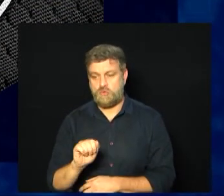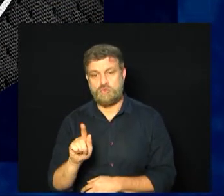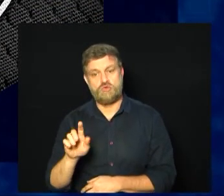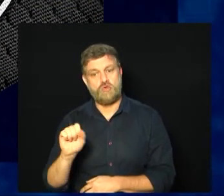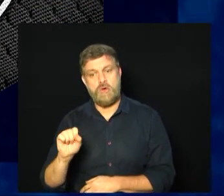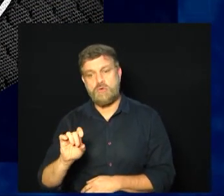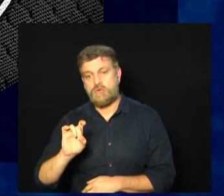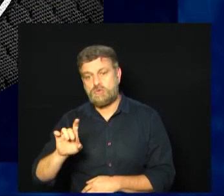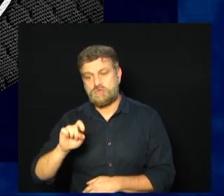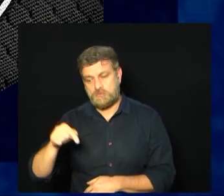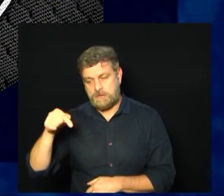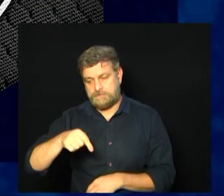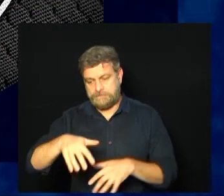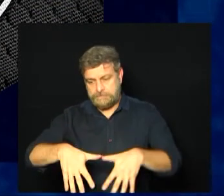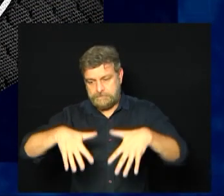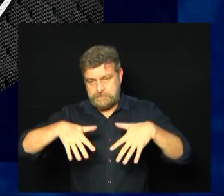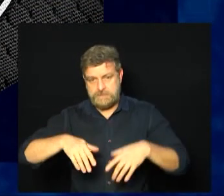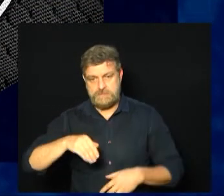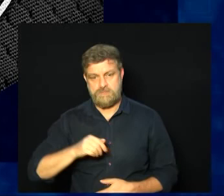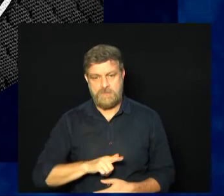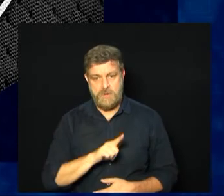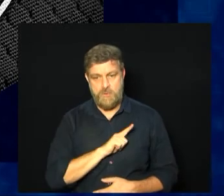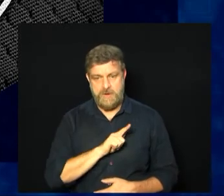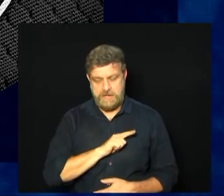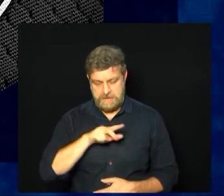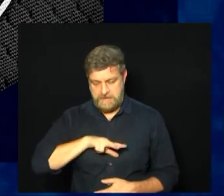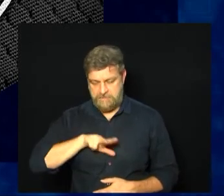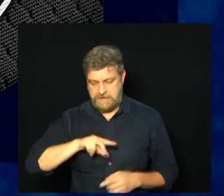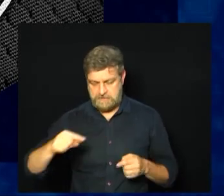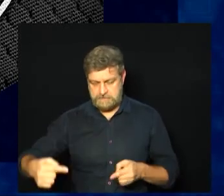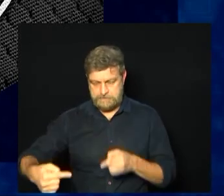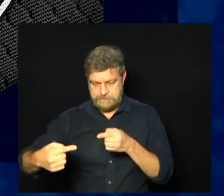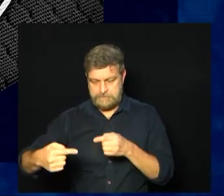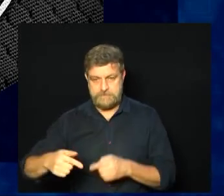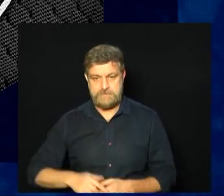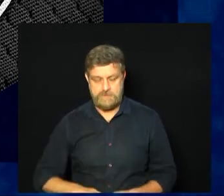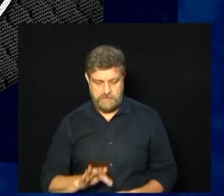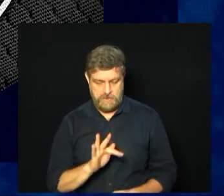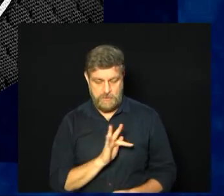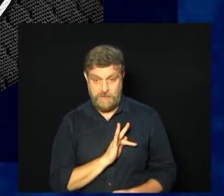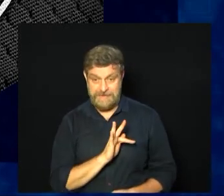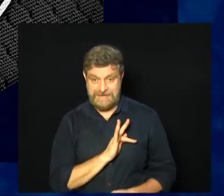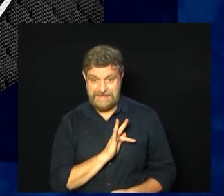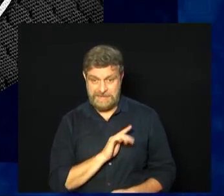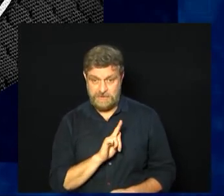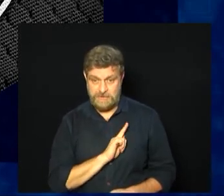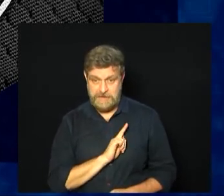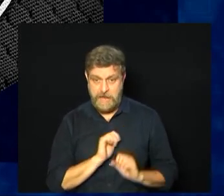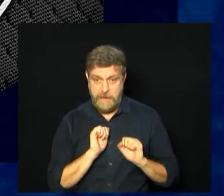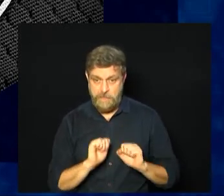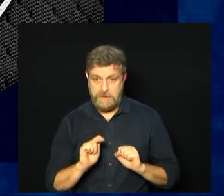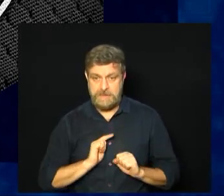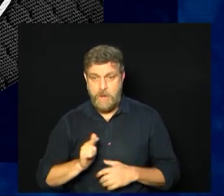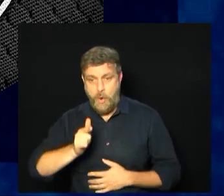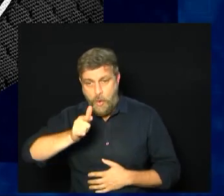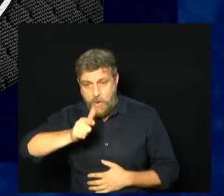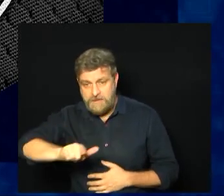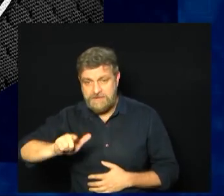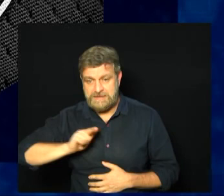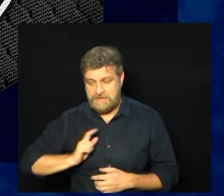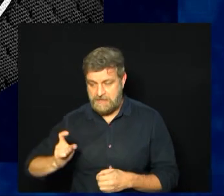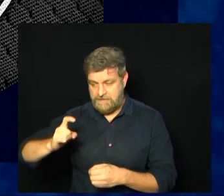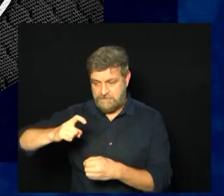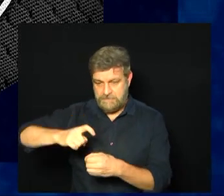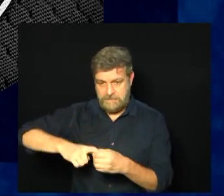de Ouro entre Guarani e Vasco da Gama. Lembrando que o técnico Daniel Paulista pode contar novamente com o